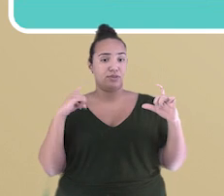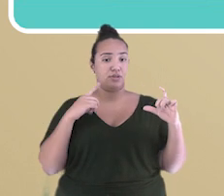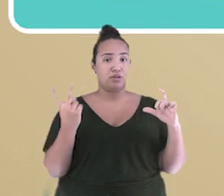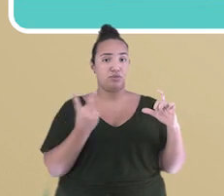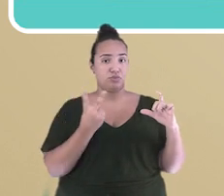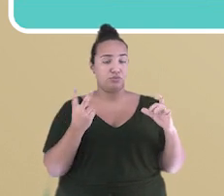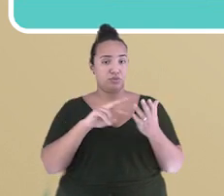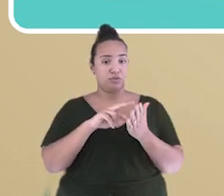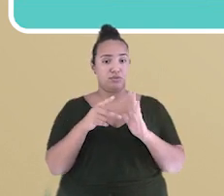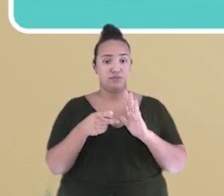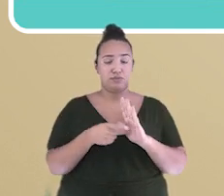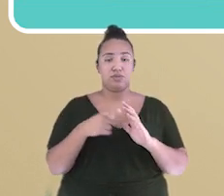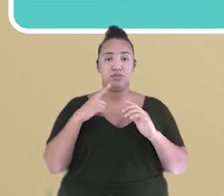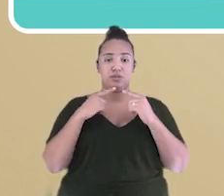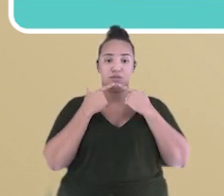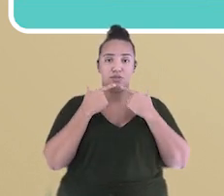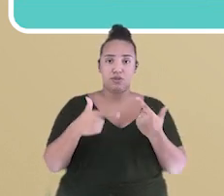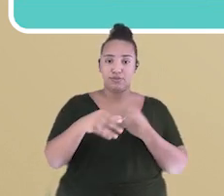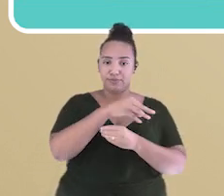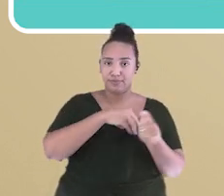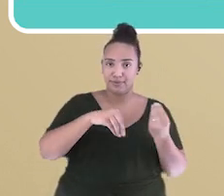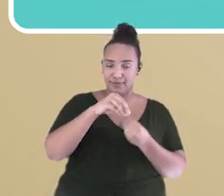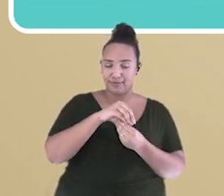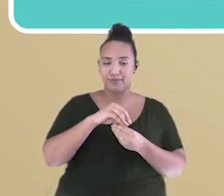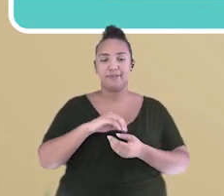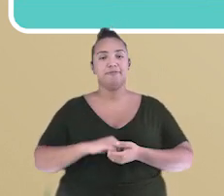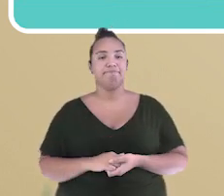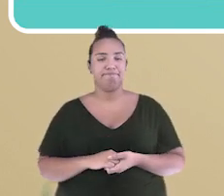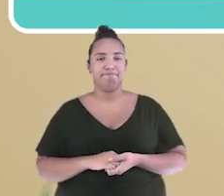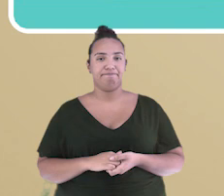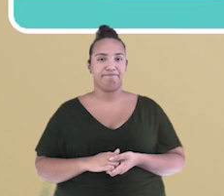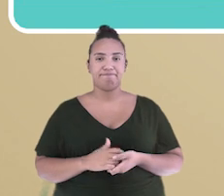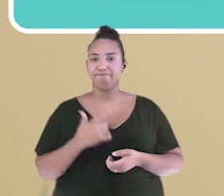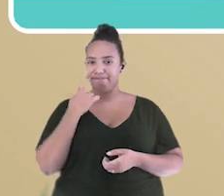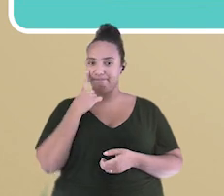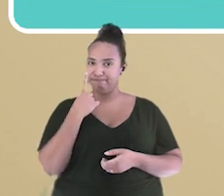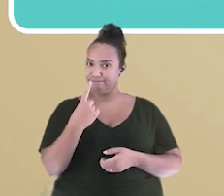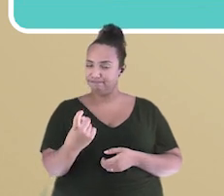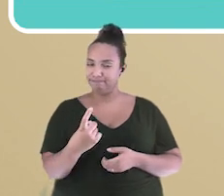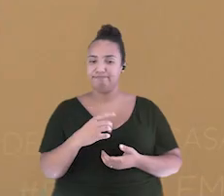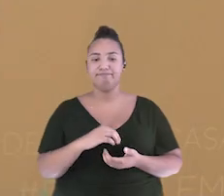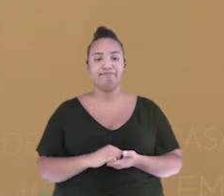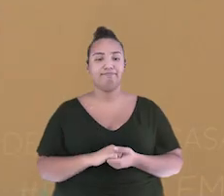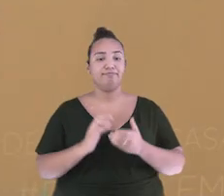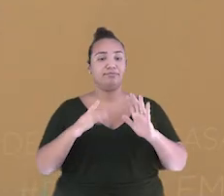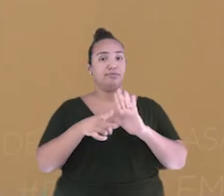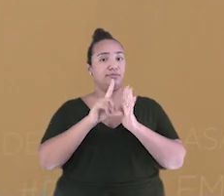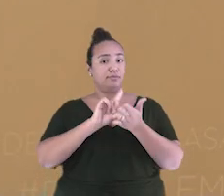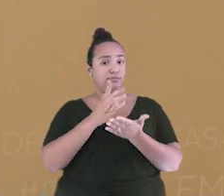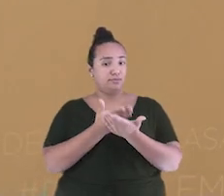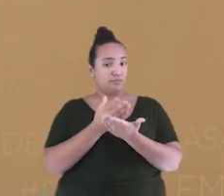as duas juntas, quer dizer que temos a linguagem mista ou híbrida. Viram que interessante? Antes